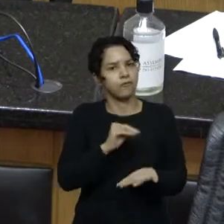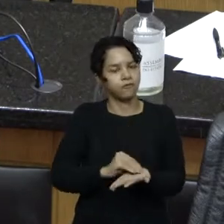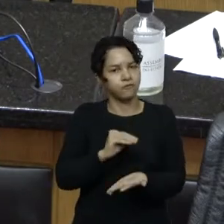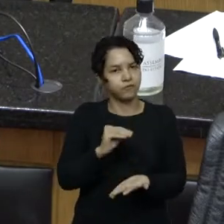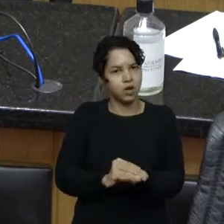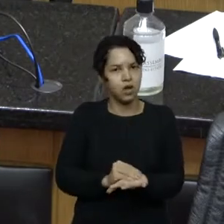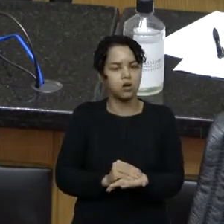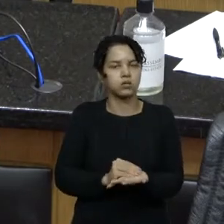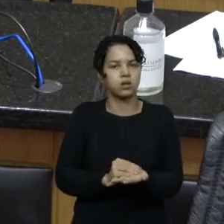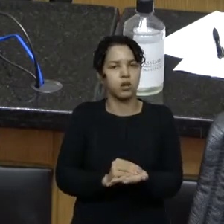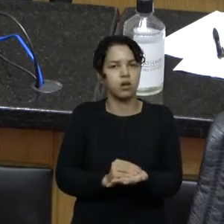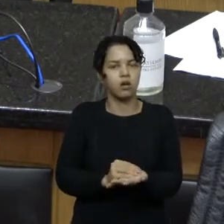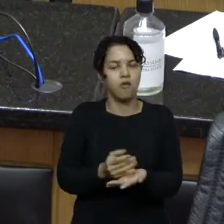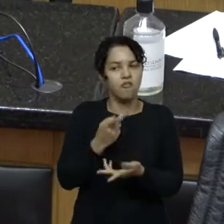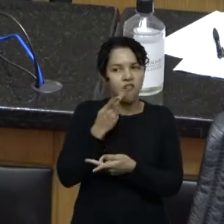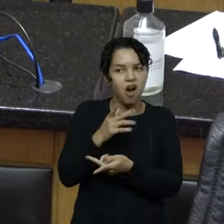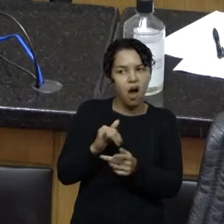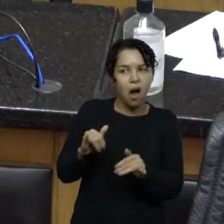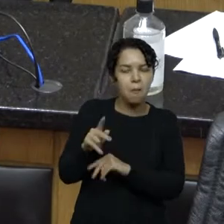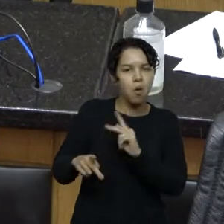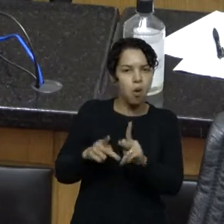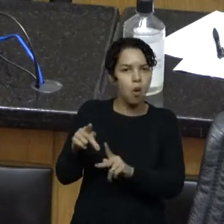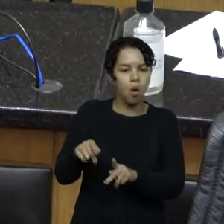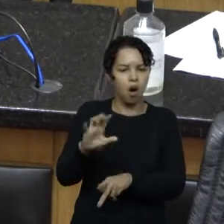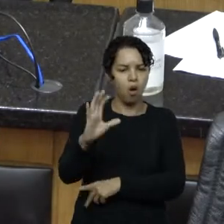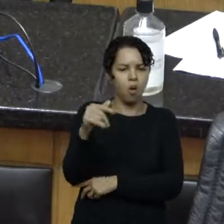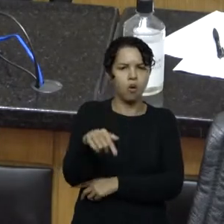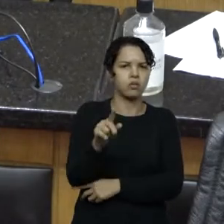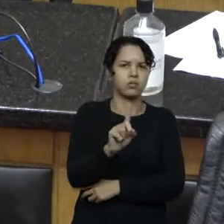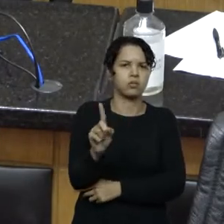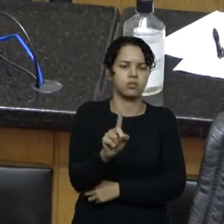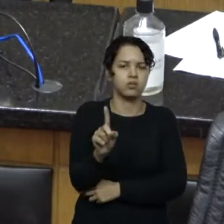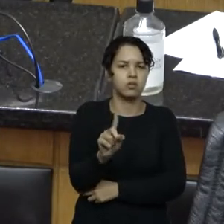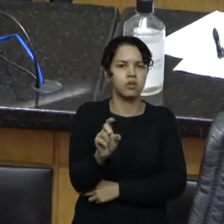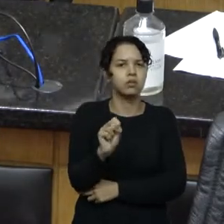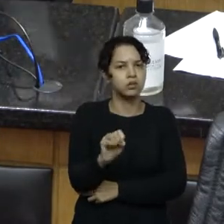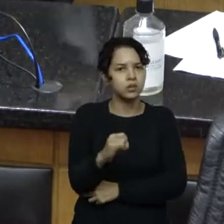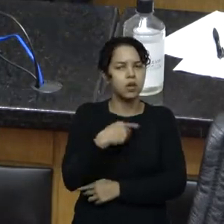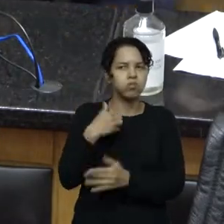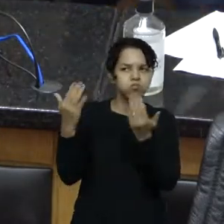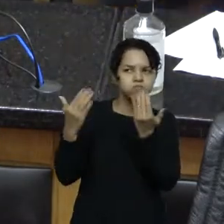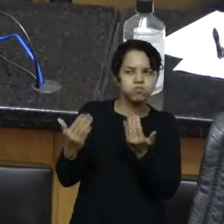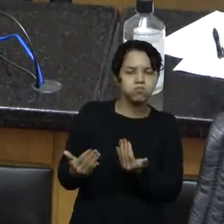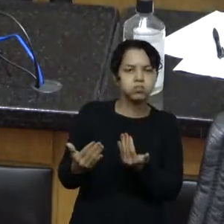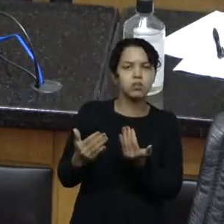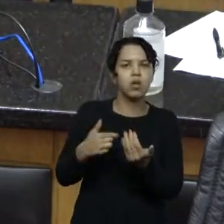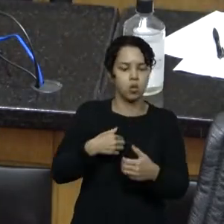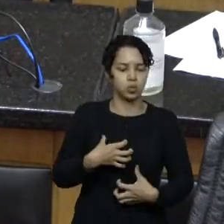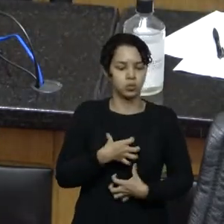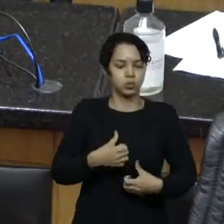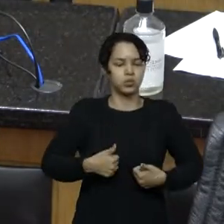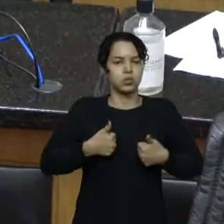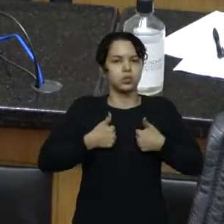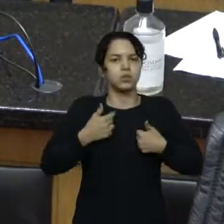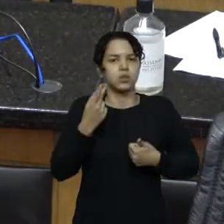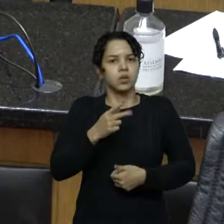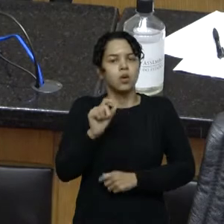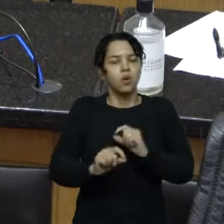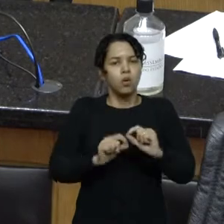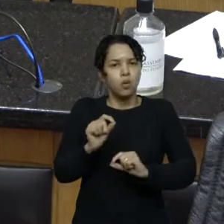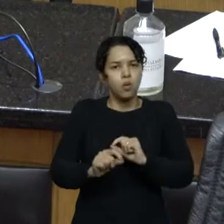população algo que não acontece aqui se tem uma ponderação que eu faço que me faz sentir orgulho do parlamento é que as